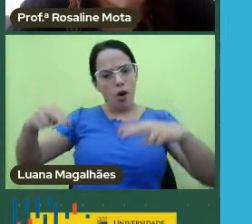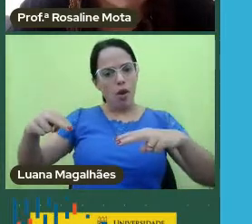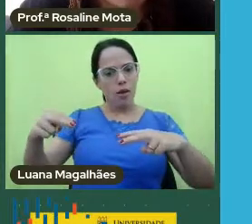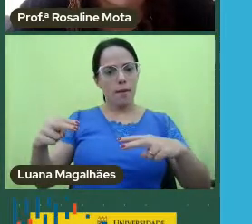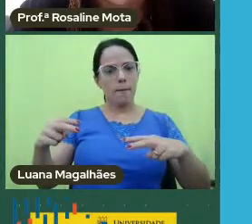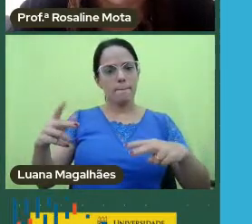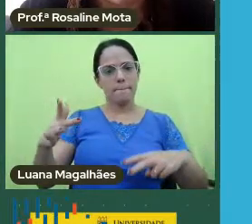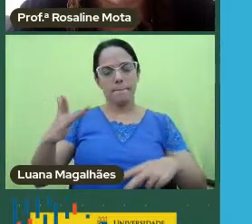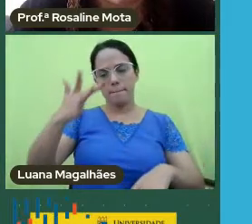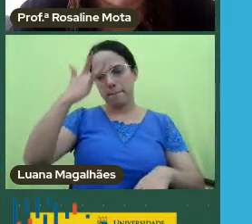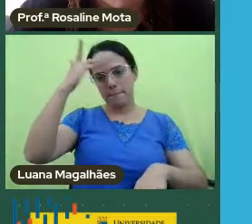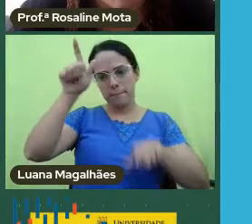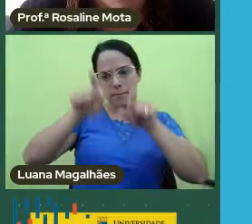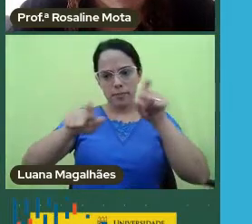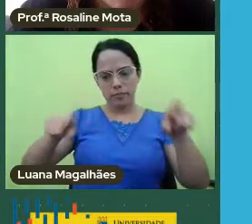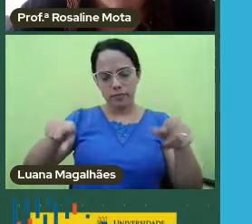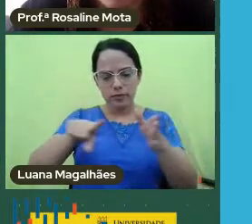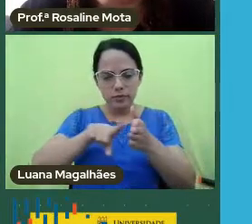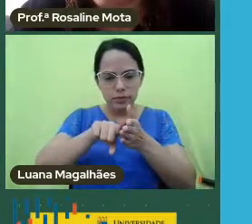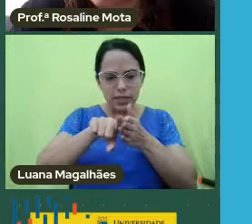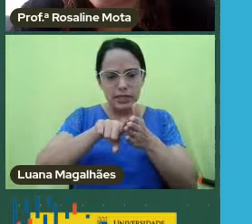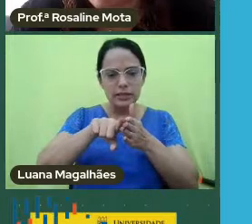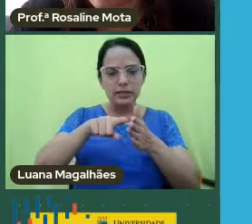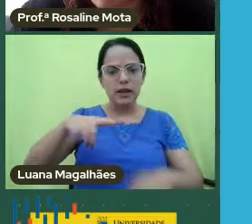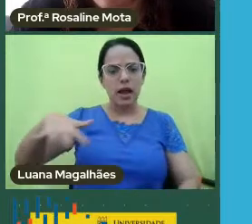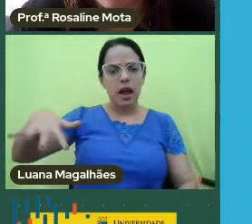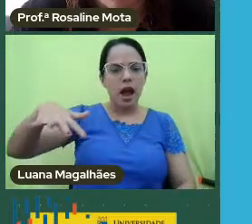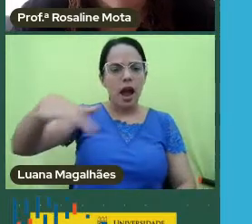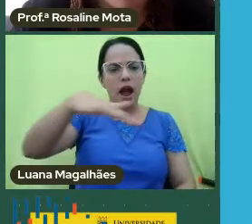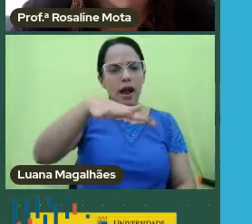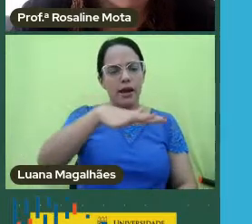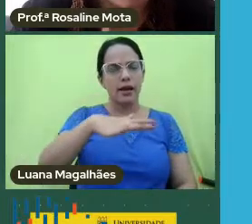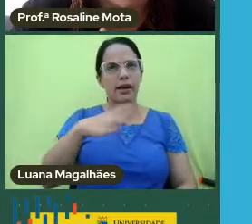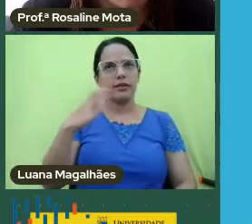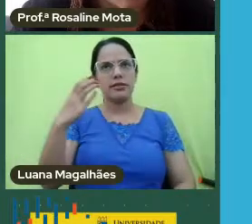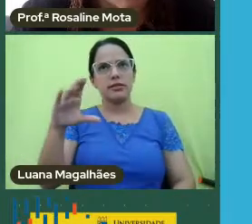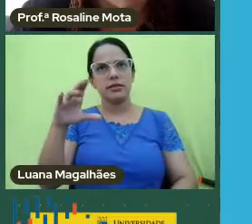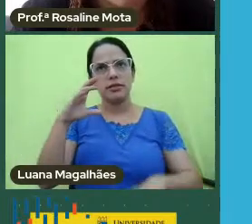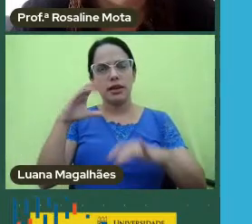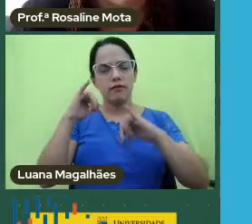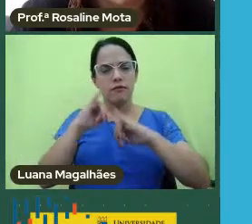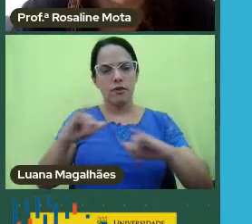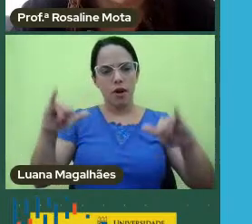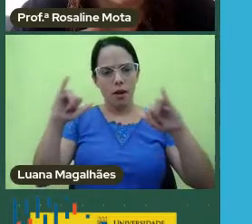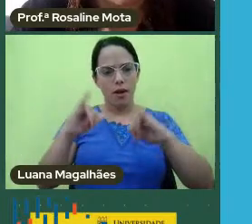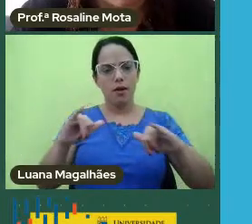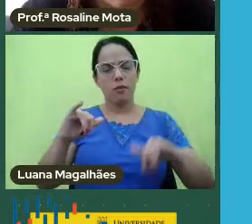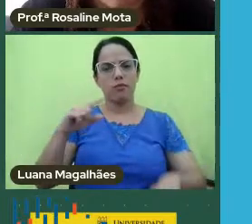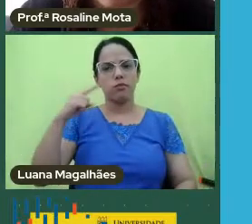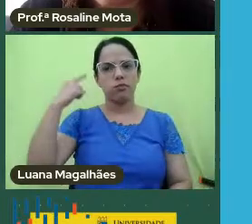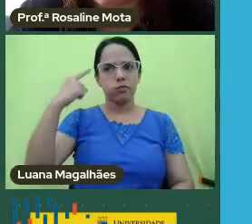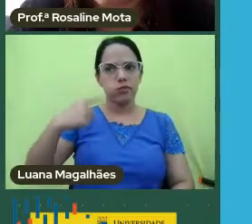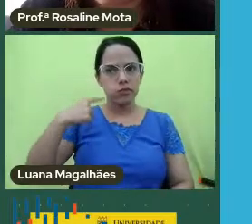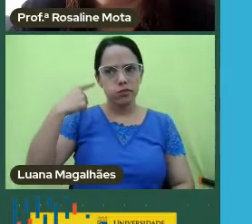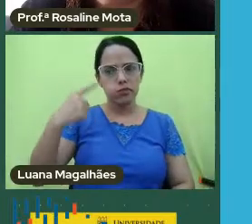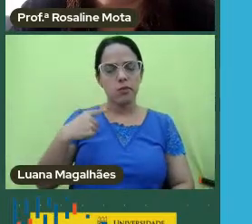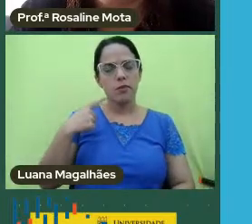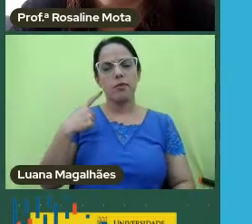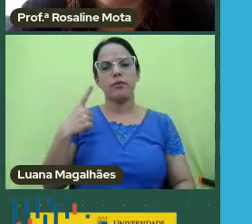de pesquisadores e de distintas áreas, seja a área da ciência da informação, seja a área jurídica, seja a área